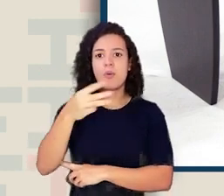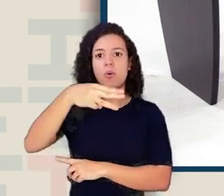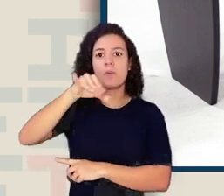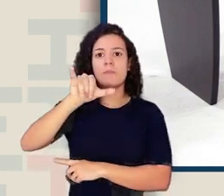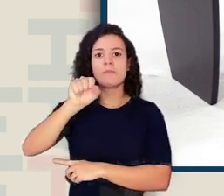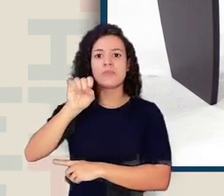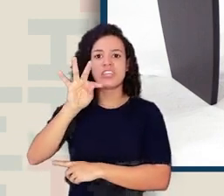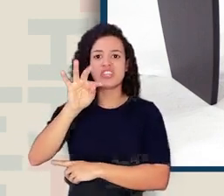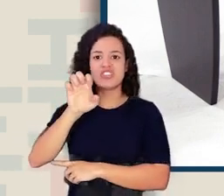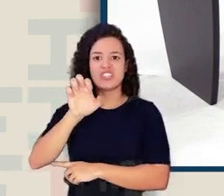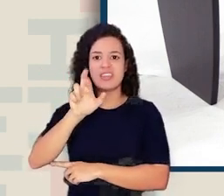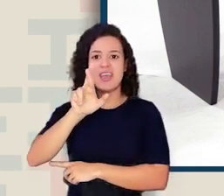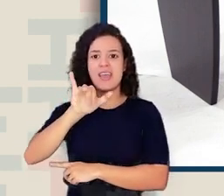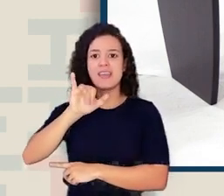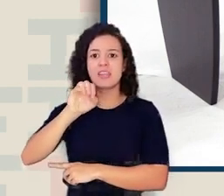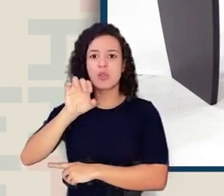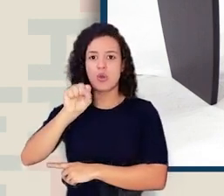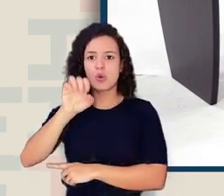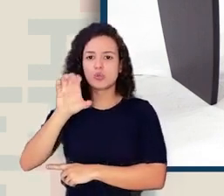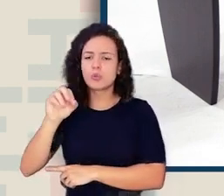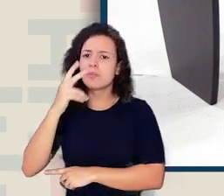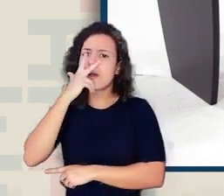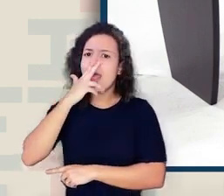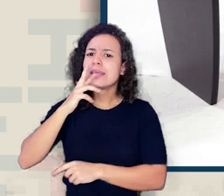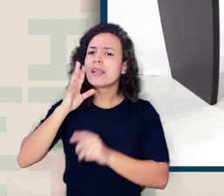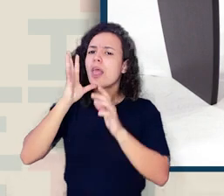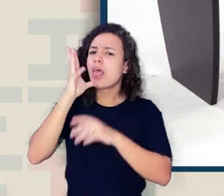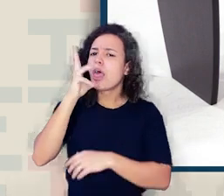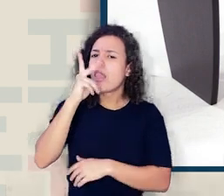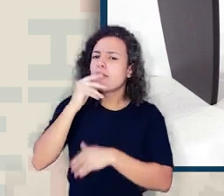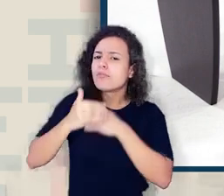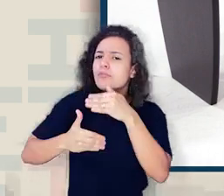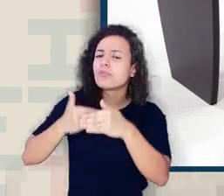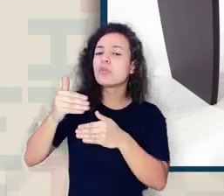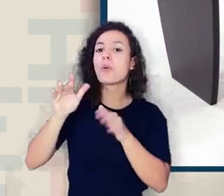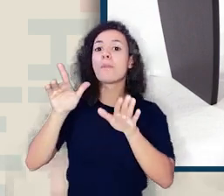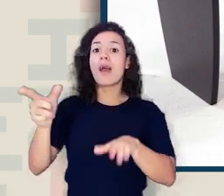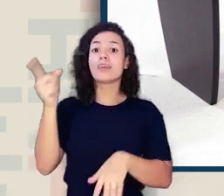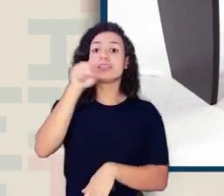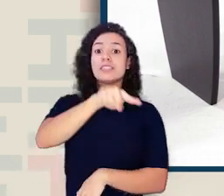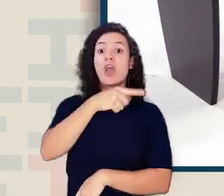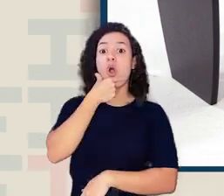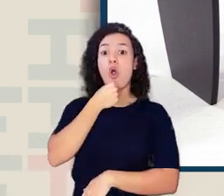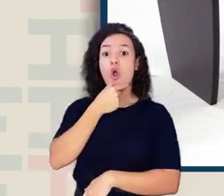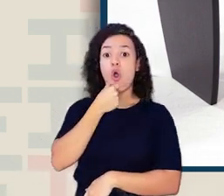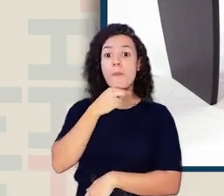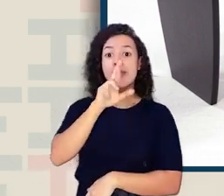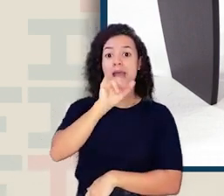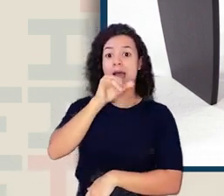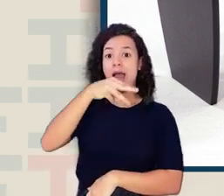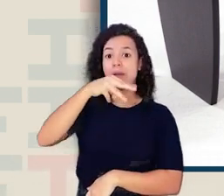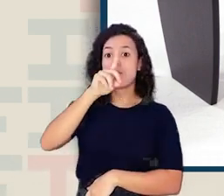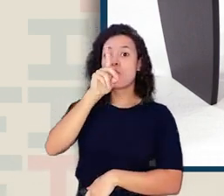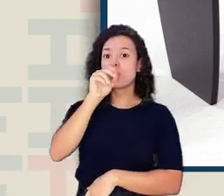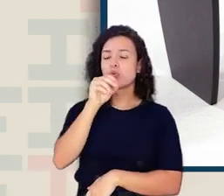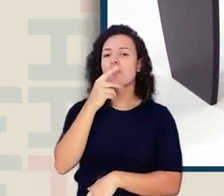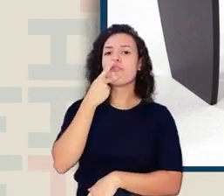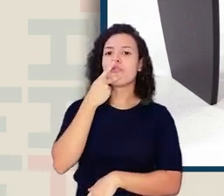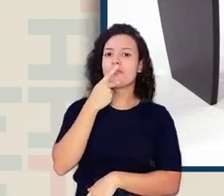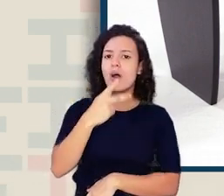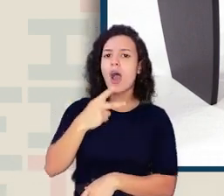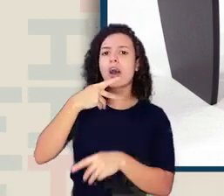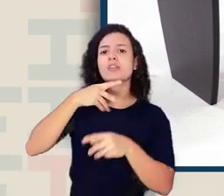a entender de um andamento lento, mas nessa perspectiva que Raimundo Alves Feitosa traz, ele nos mostra que